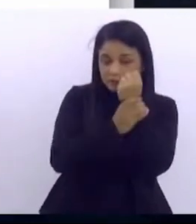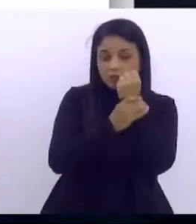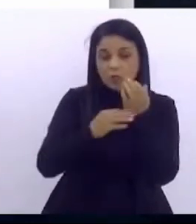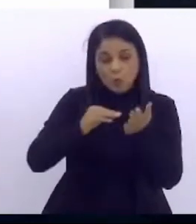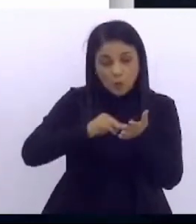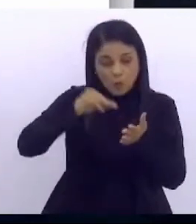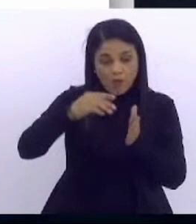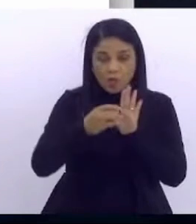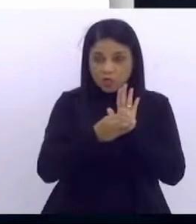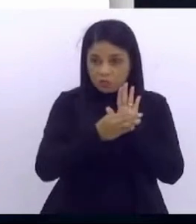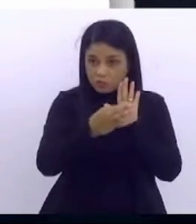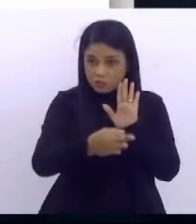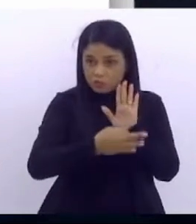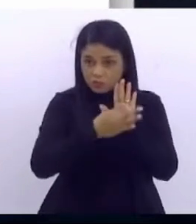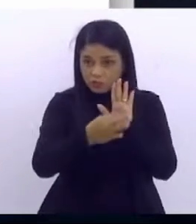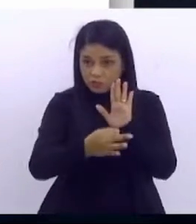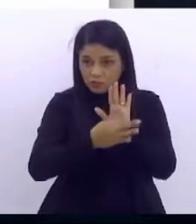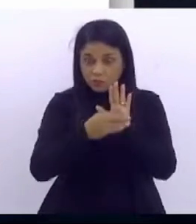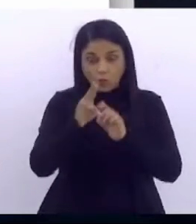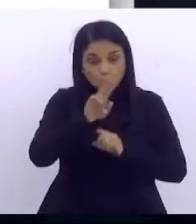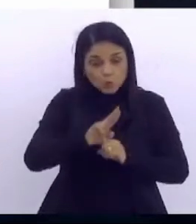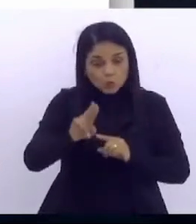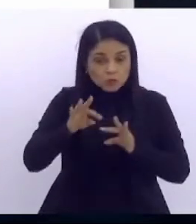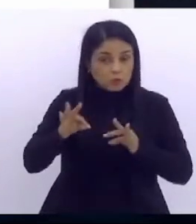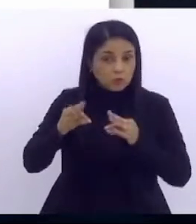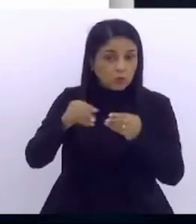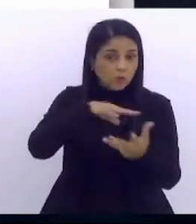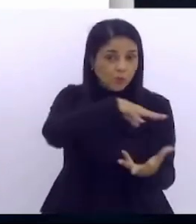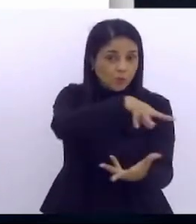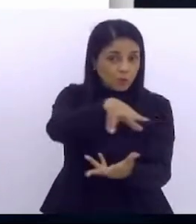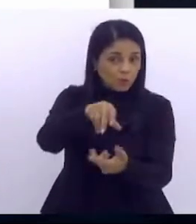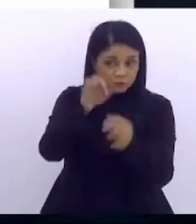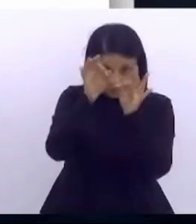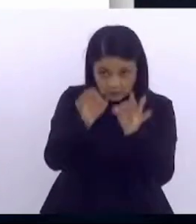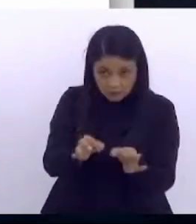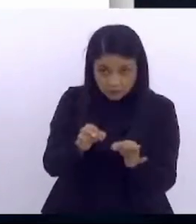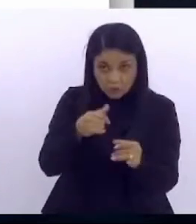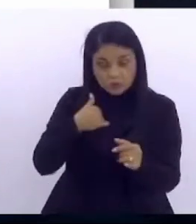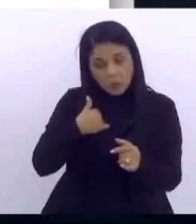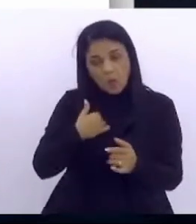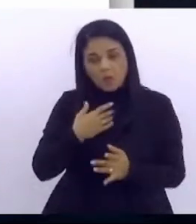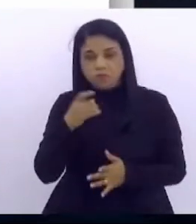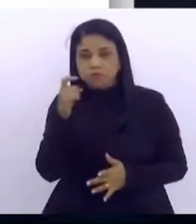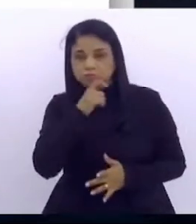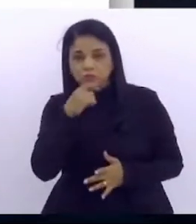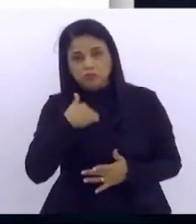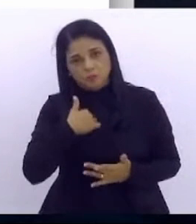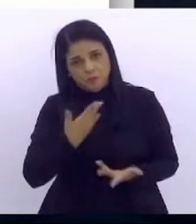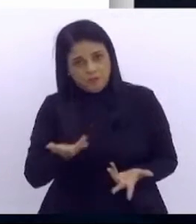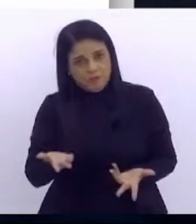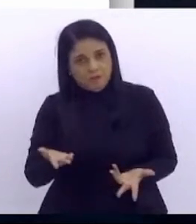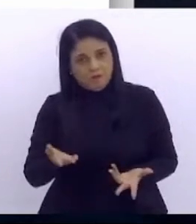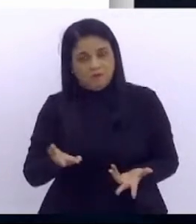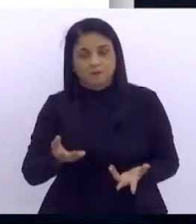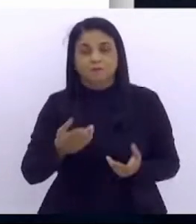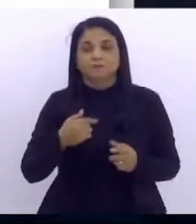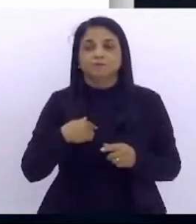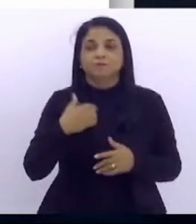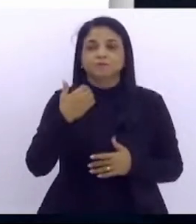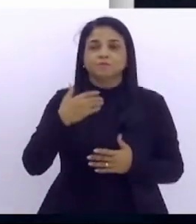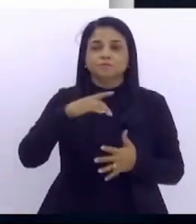que eu estou criticando está sendo usado em todos os lugares do mundo, correto? Senão eu poderia ser leviano. Eu fui conferir. Na América